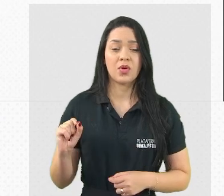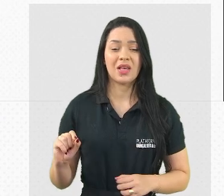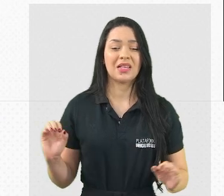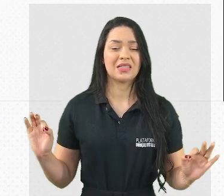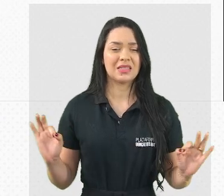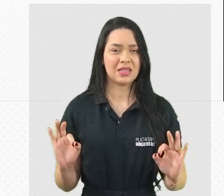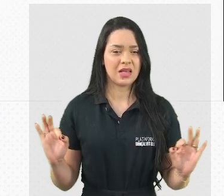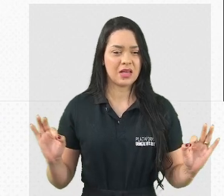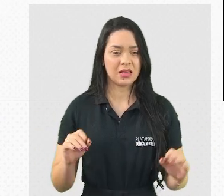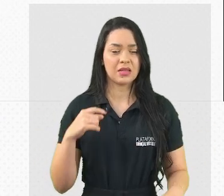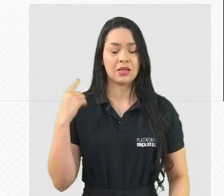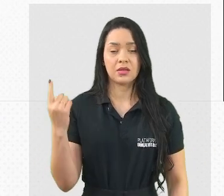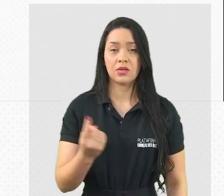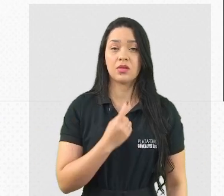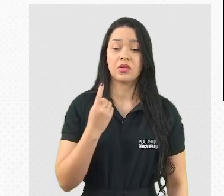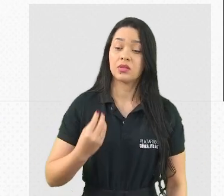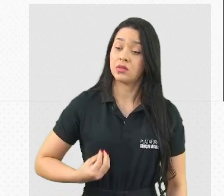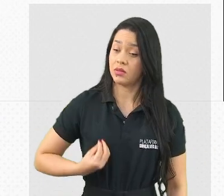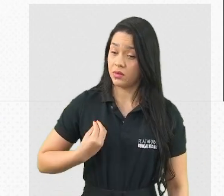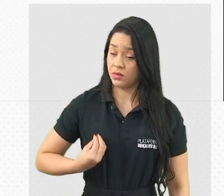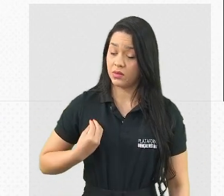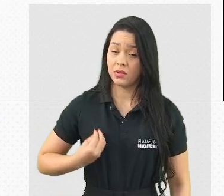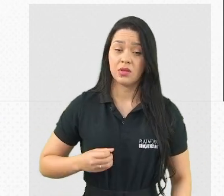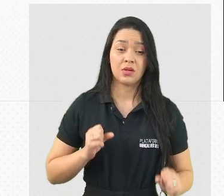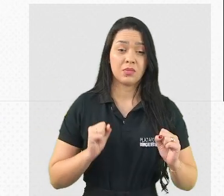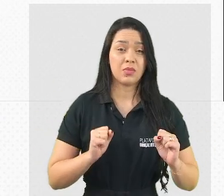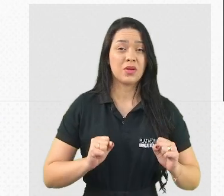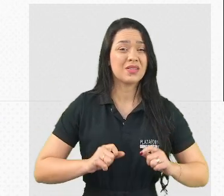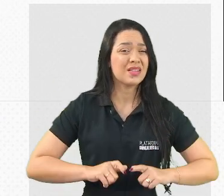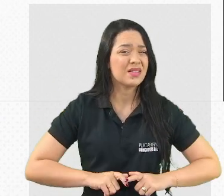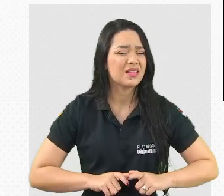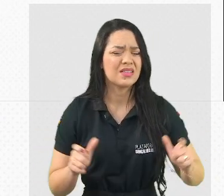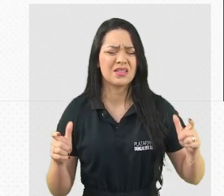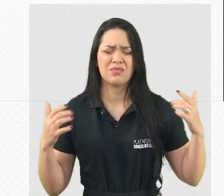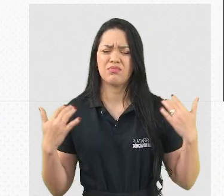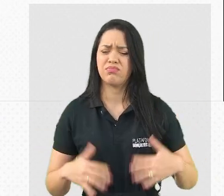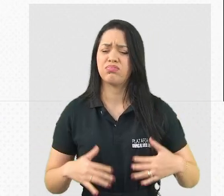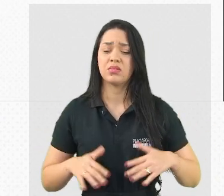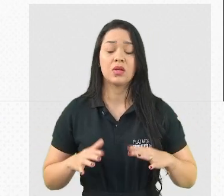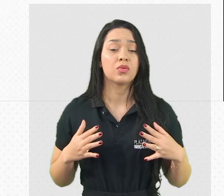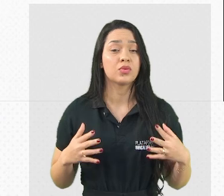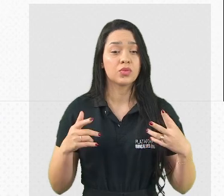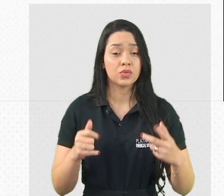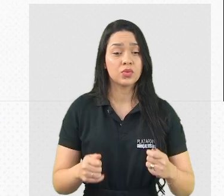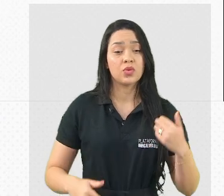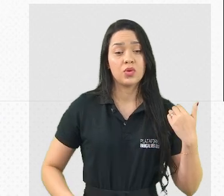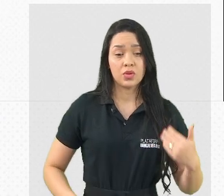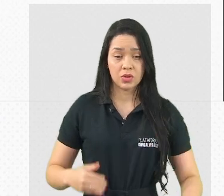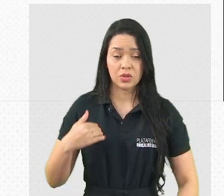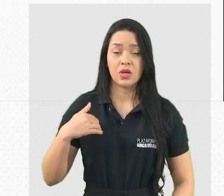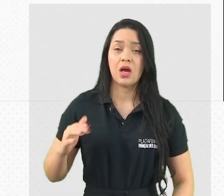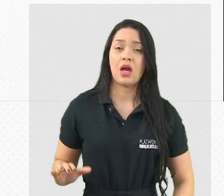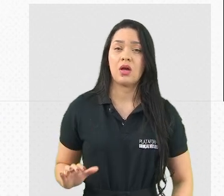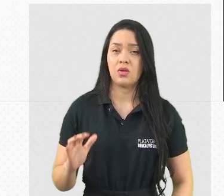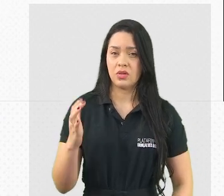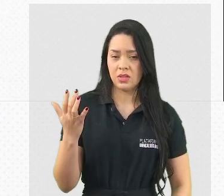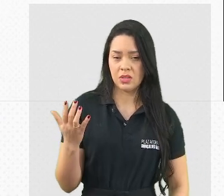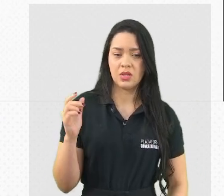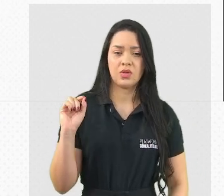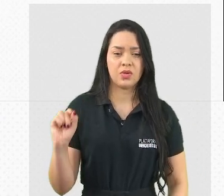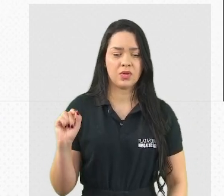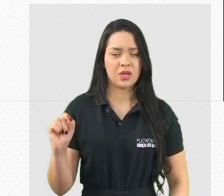nada na nossa vida pode ser exagerado. Tudo do nosso organismo tem que acontecer de forma o